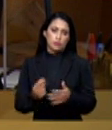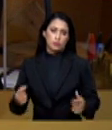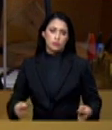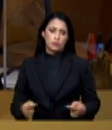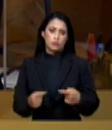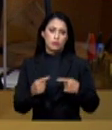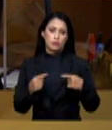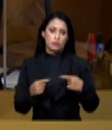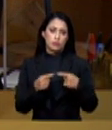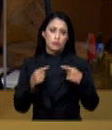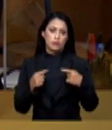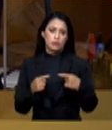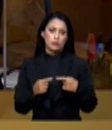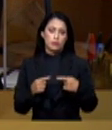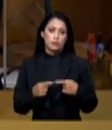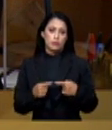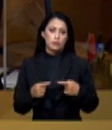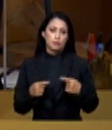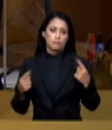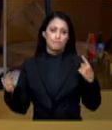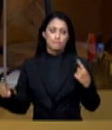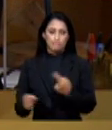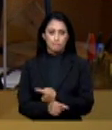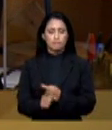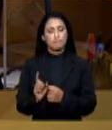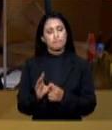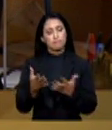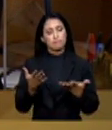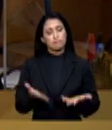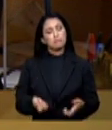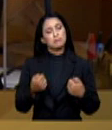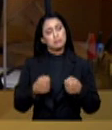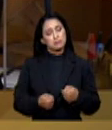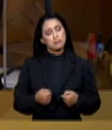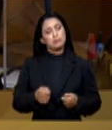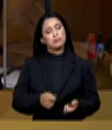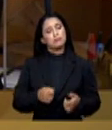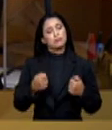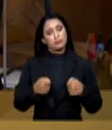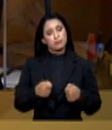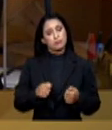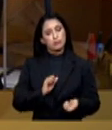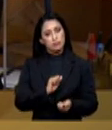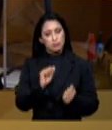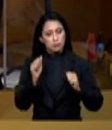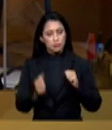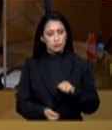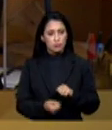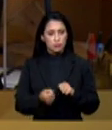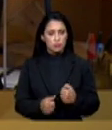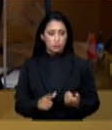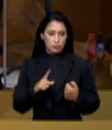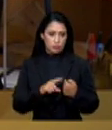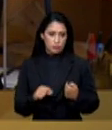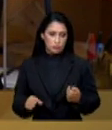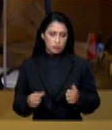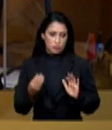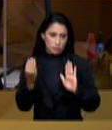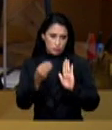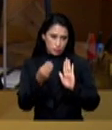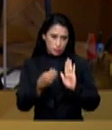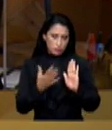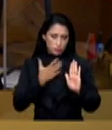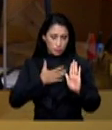também aqui a sua divergência considera ser necessária a adaptação dos artigos citados pois